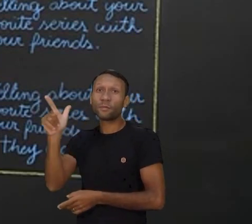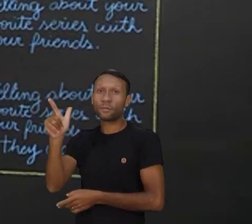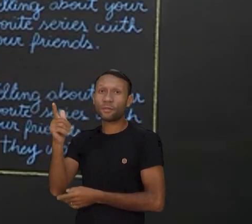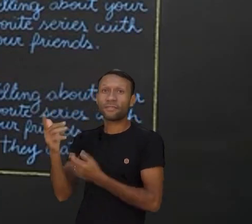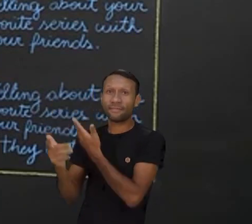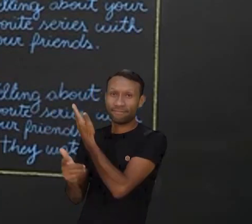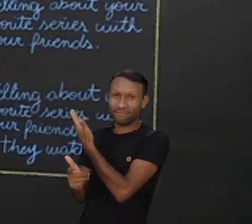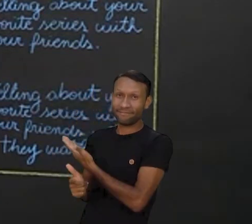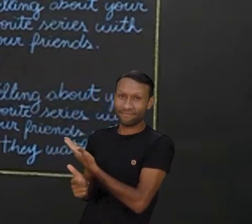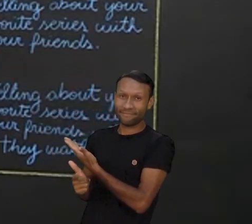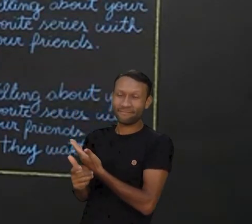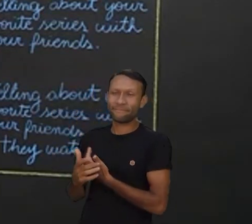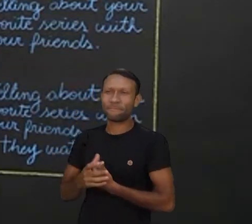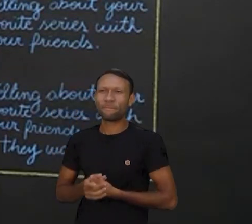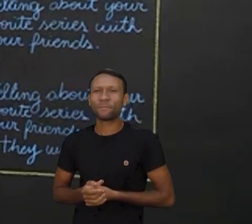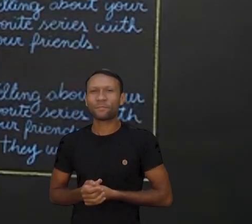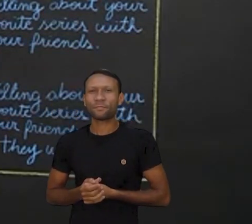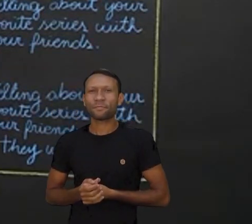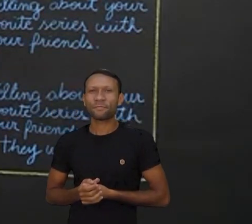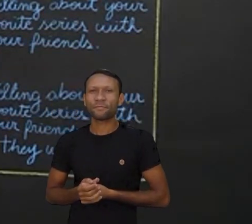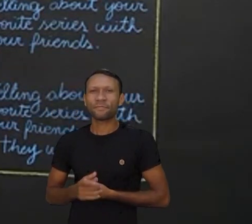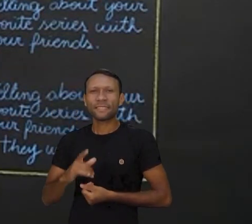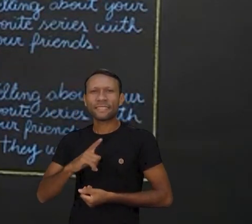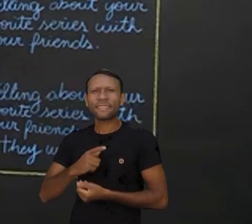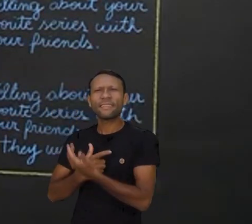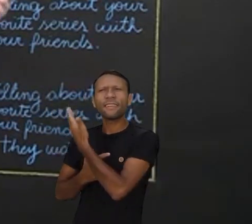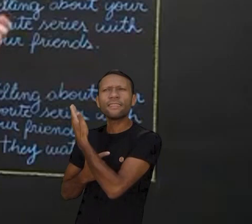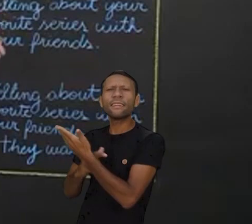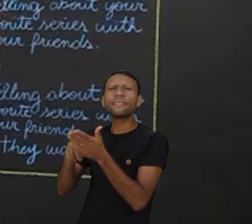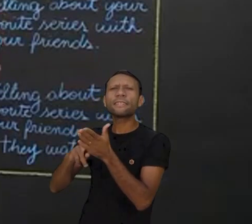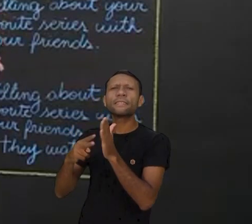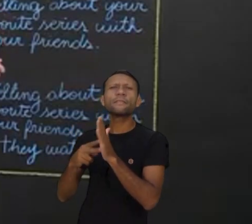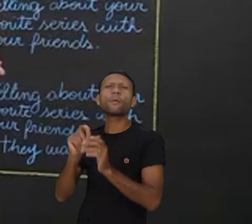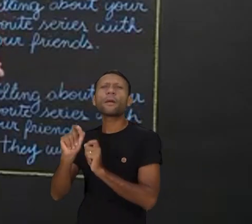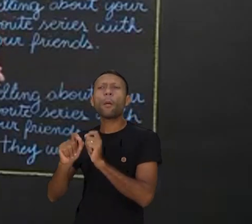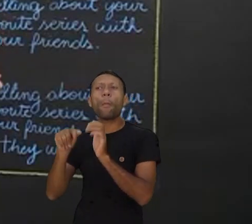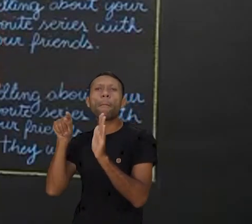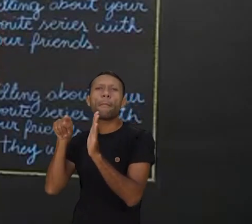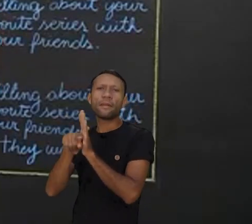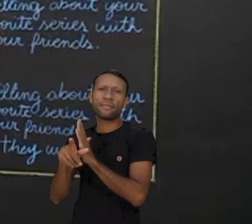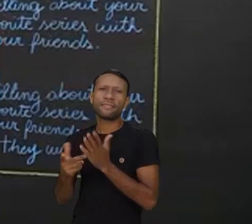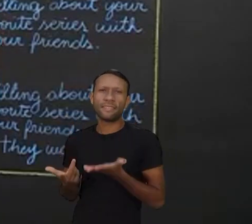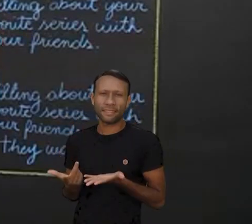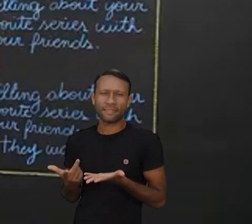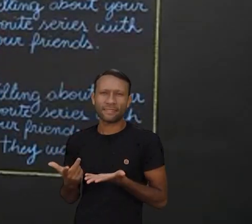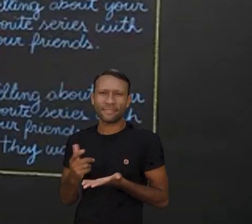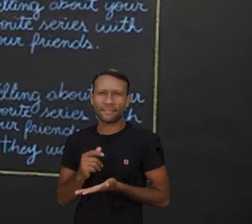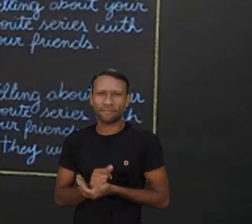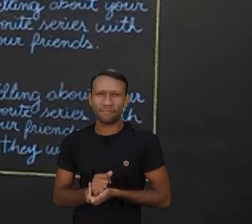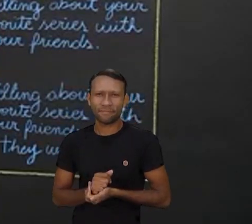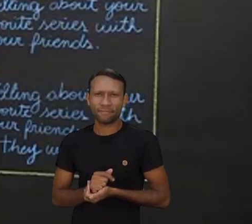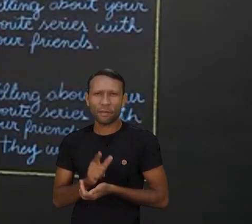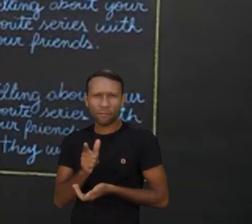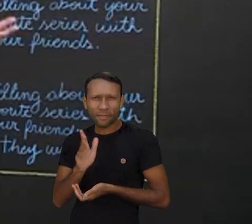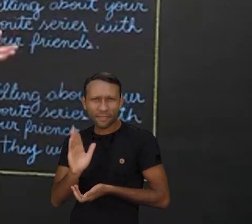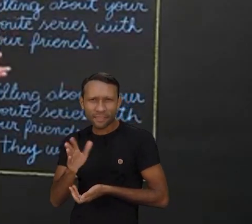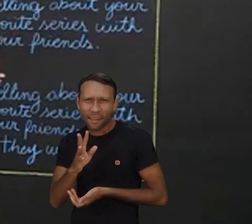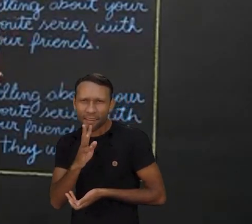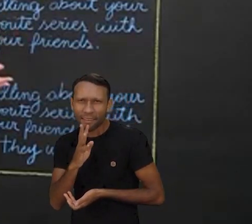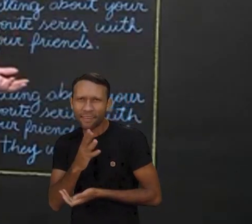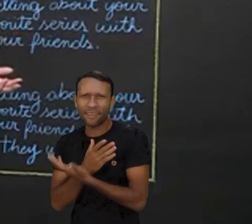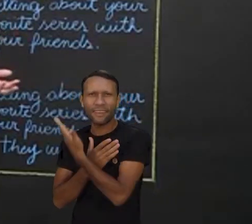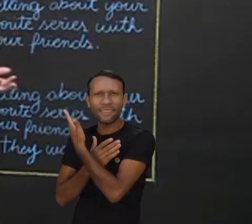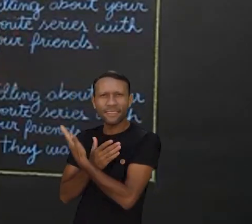Vai que, né? Eu tenho essa aqui, ó, que é uma perguntinha. What if I told you? Ah, gente, vocês já viram isso? Devem ter